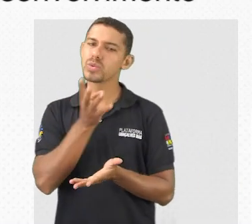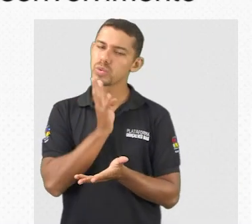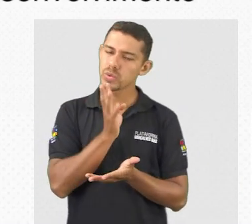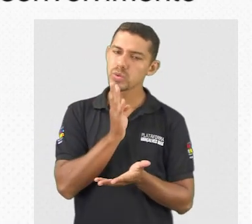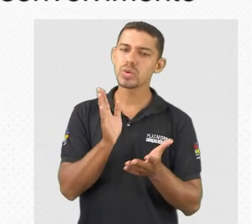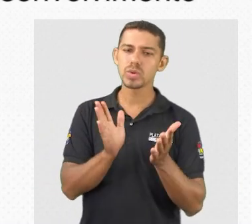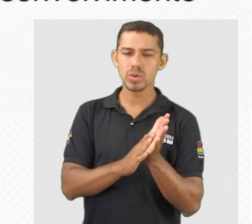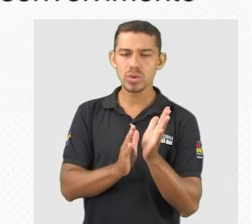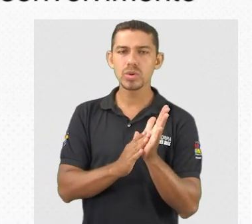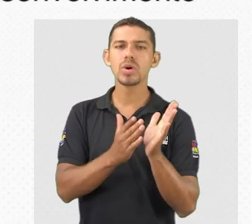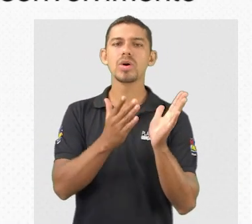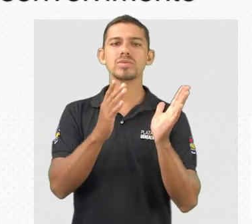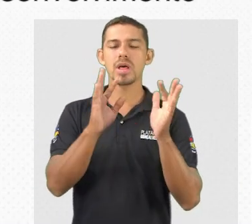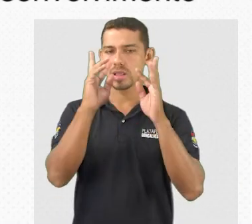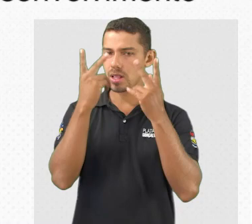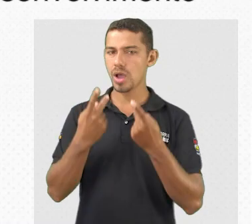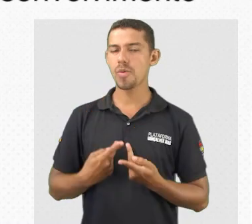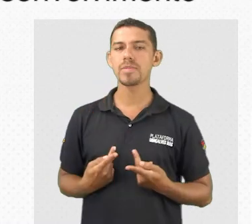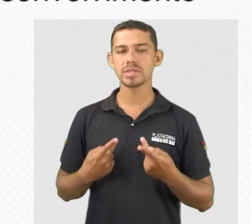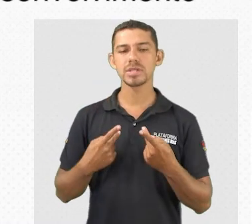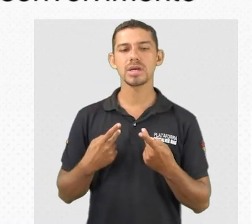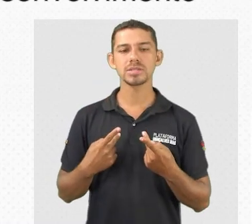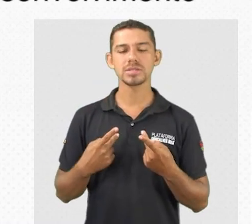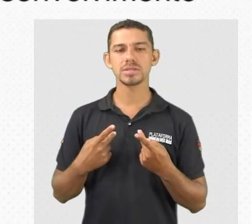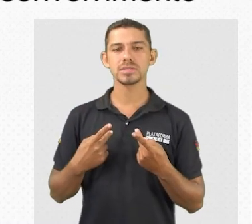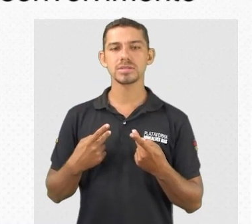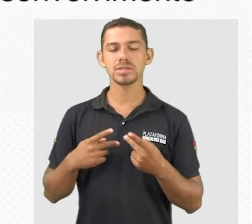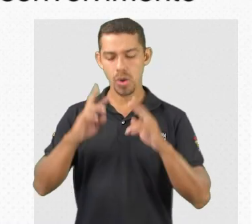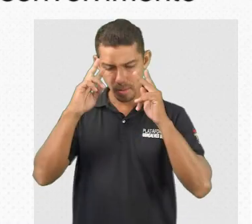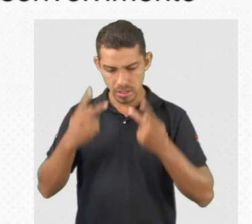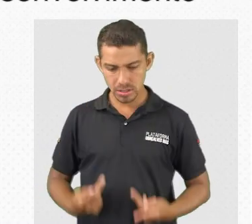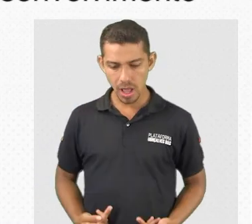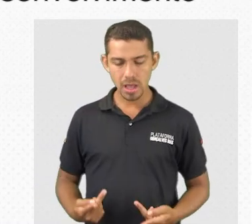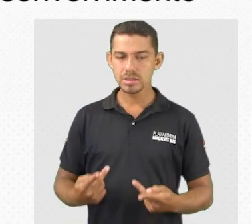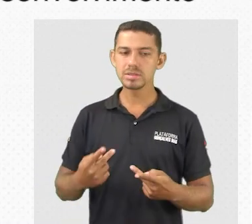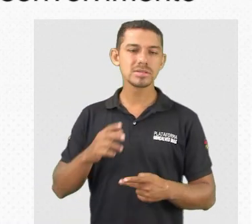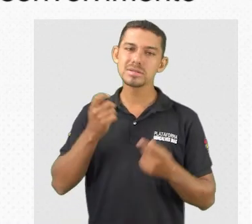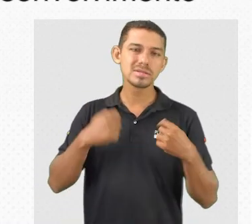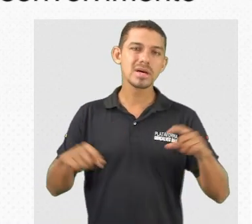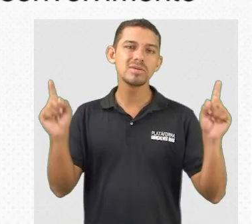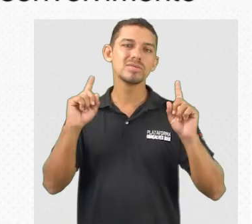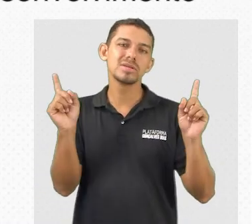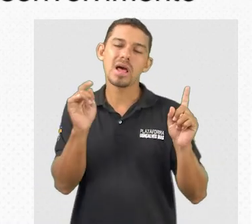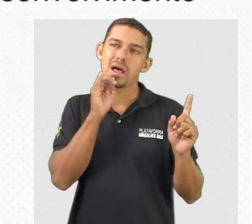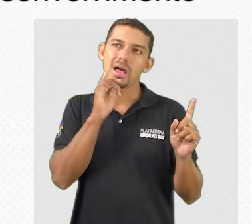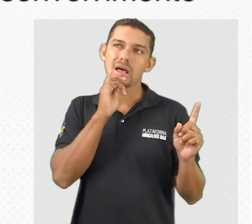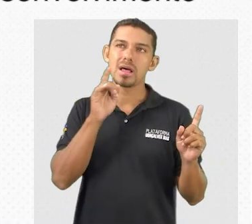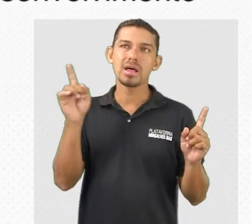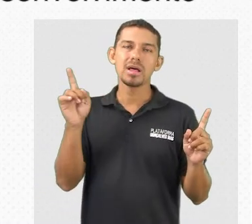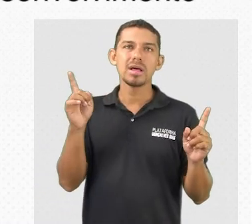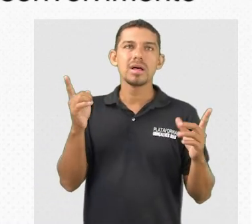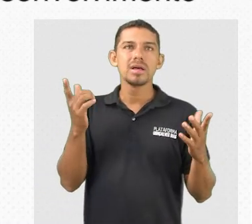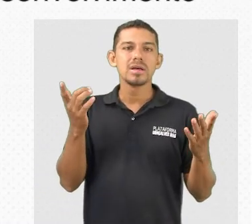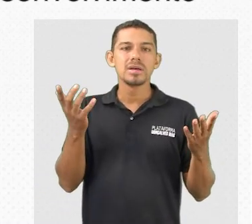reconhecidos como elementos da humanidade, aspectos da condição humana e não necessariamente aspectos